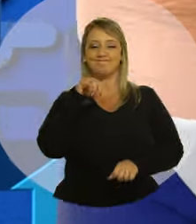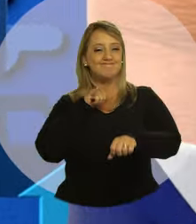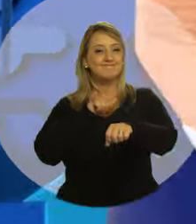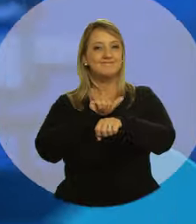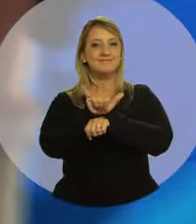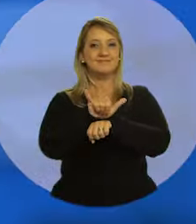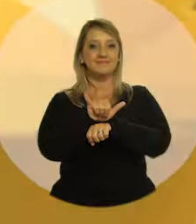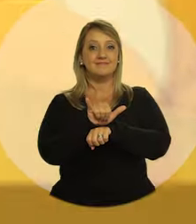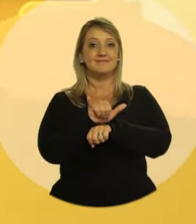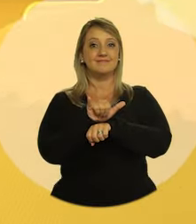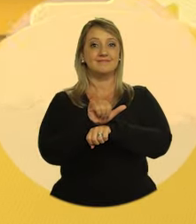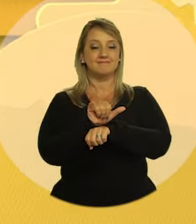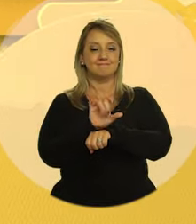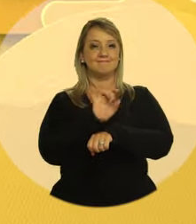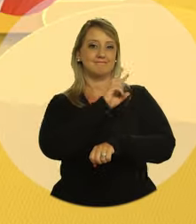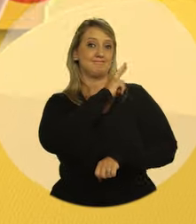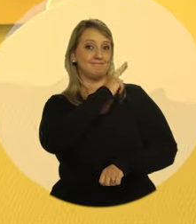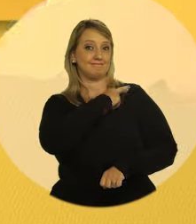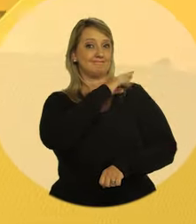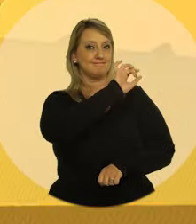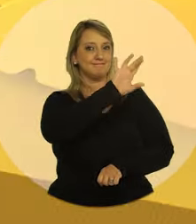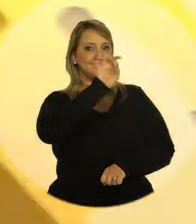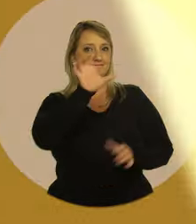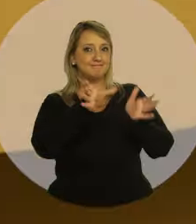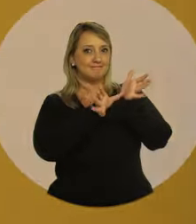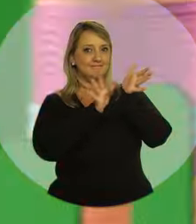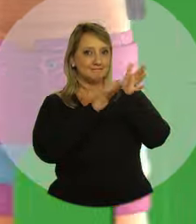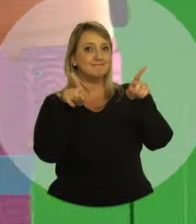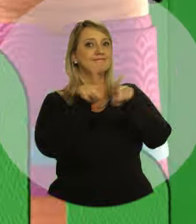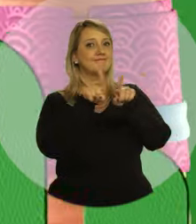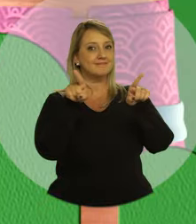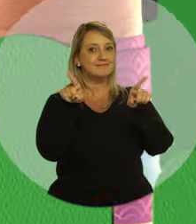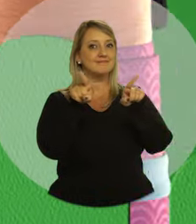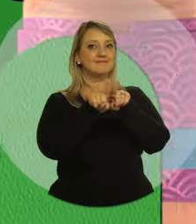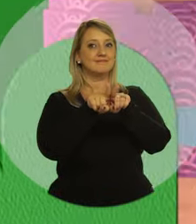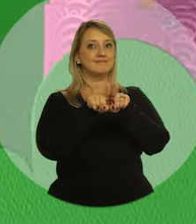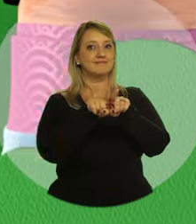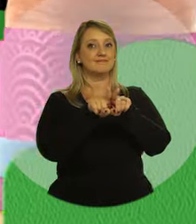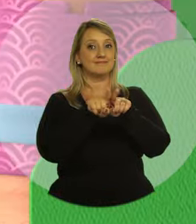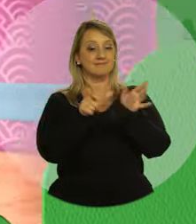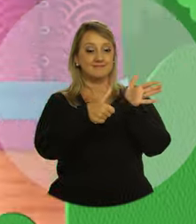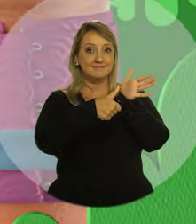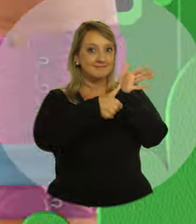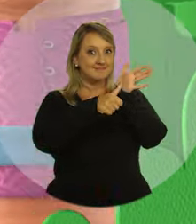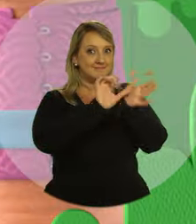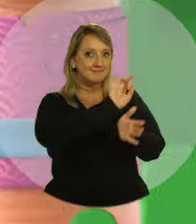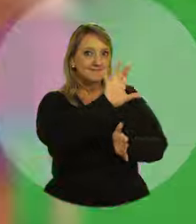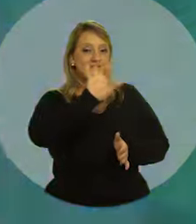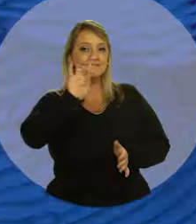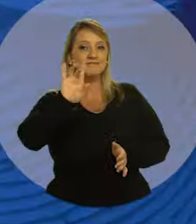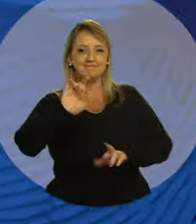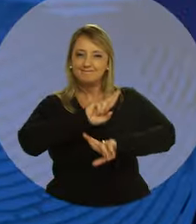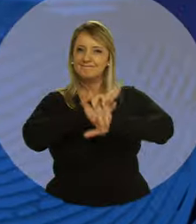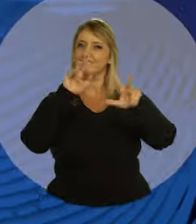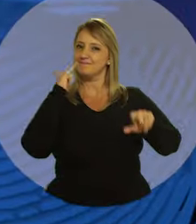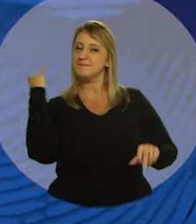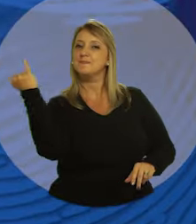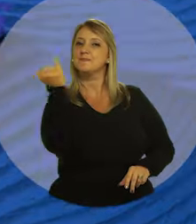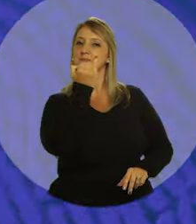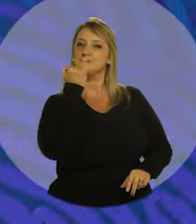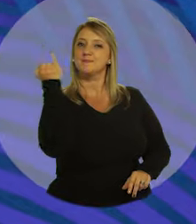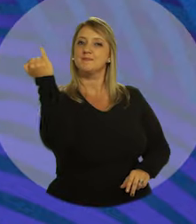falta ninguém. A cidadania está na ponta do seu dedo também. A digital de cada um faz